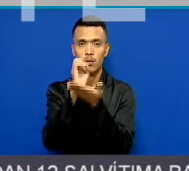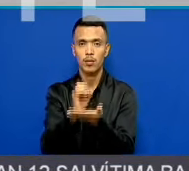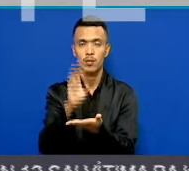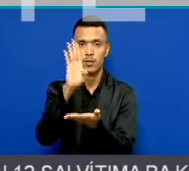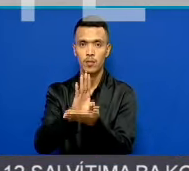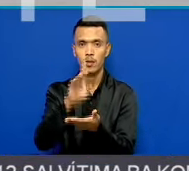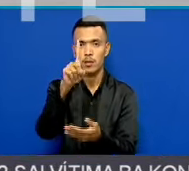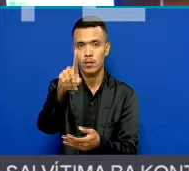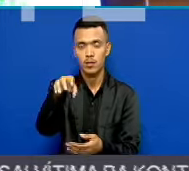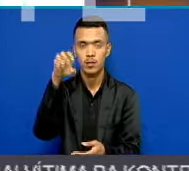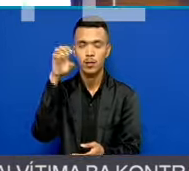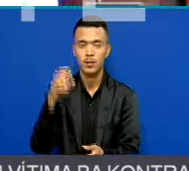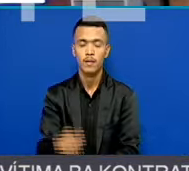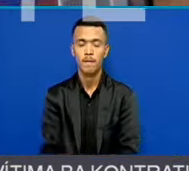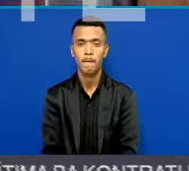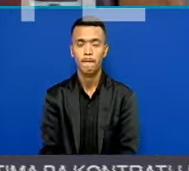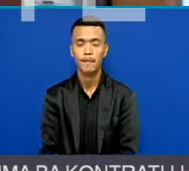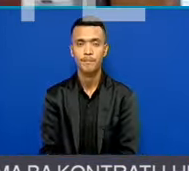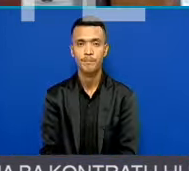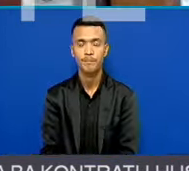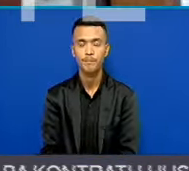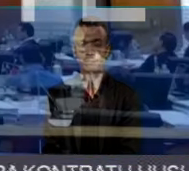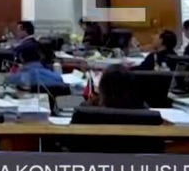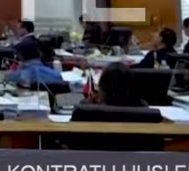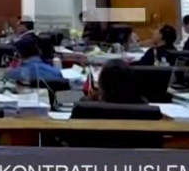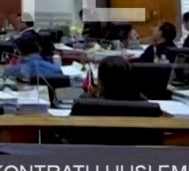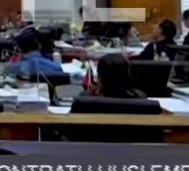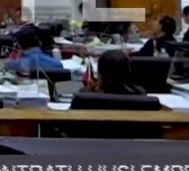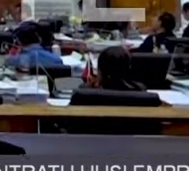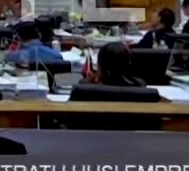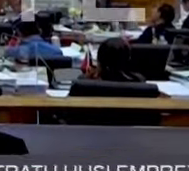bilhão atos ida resin. João Aníbal, Cidália Doutel, ba RTTL.